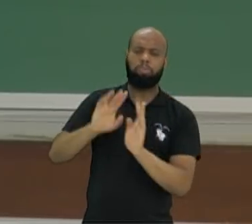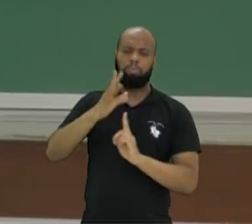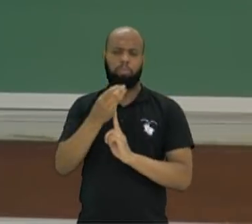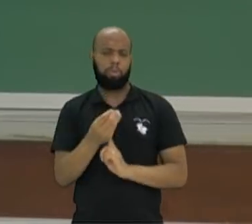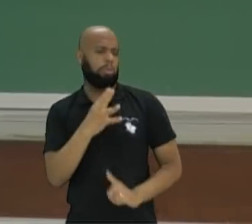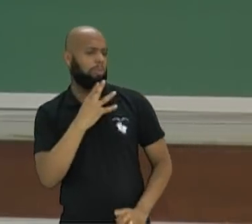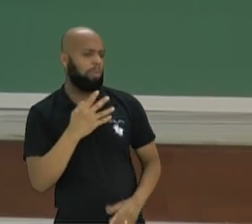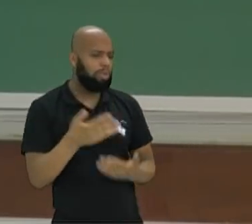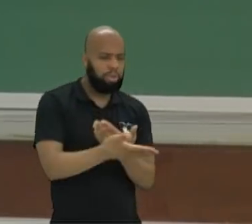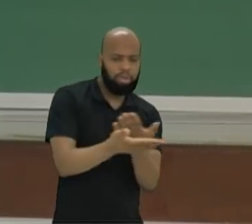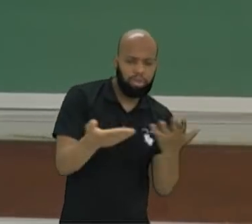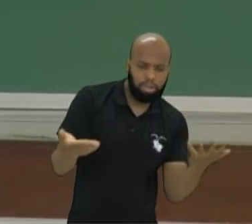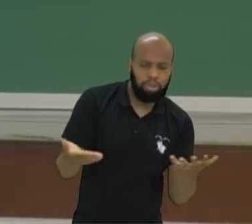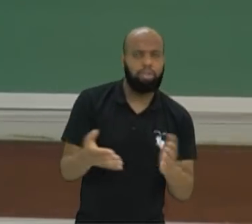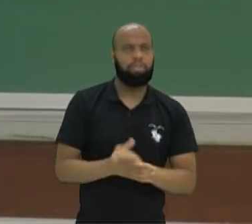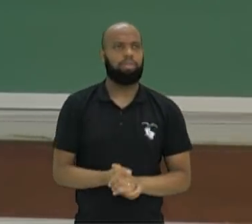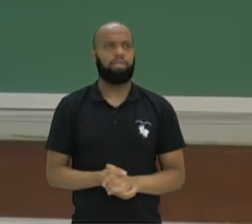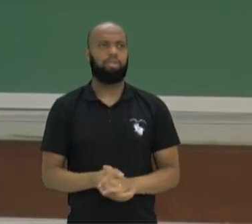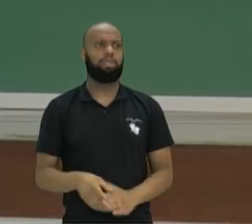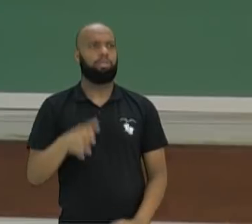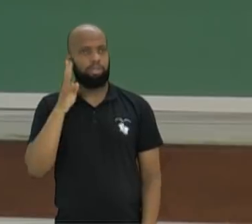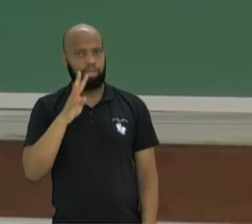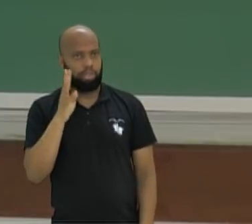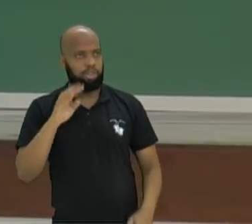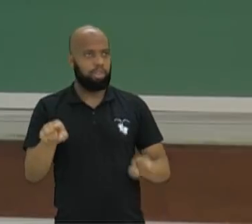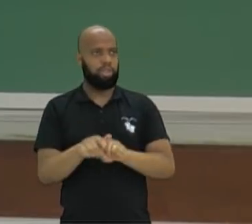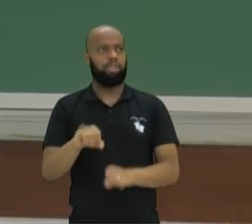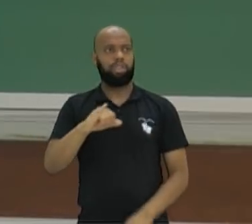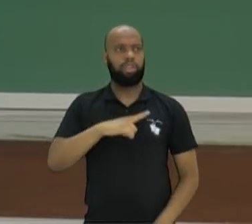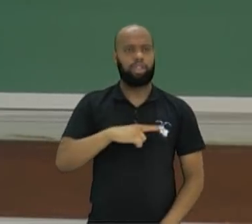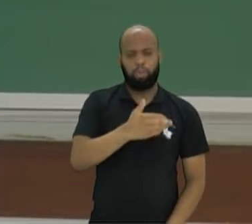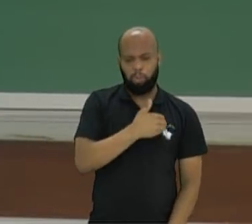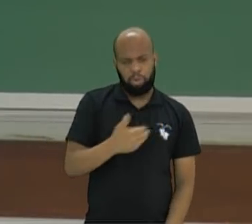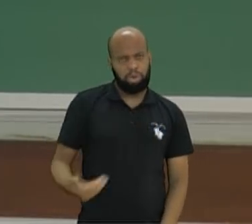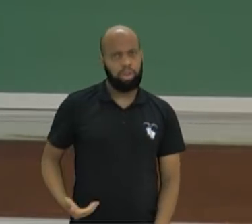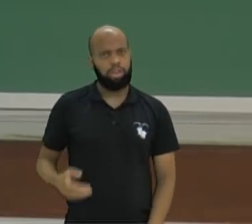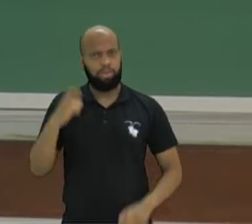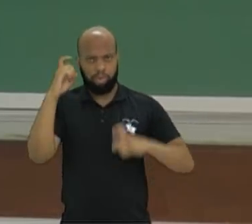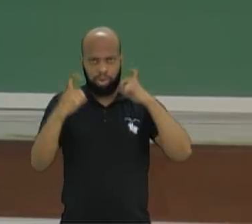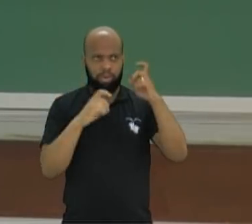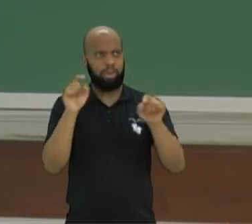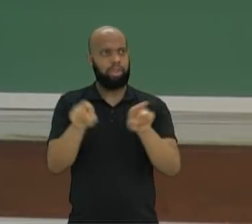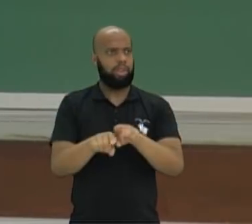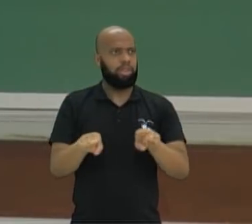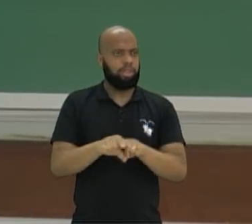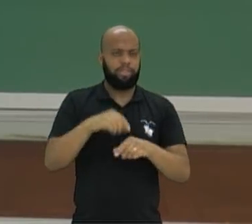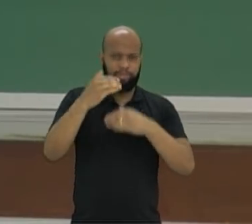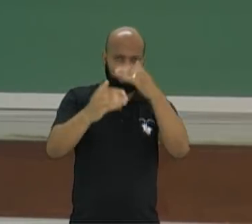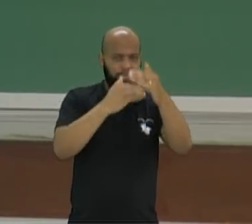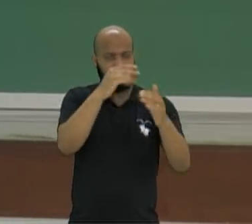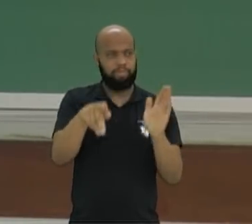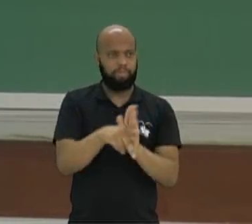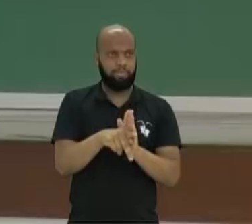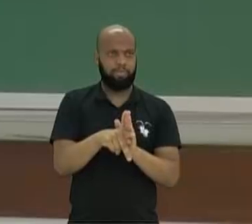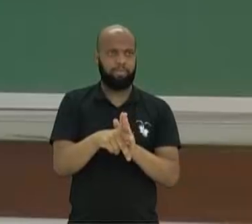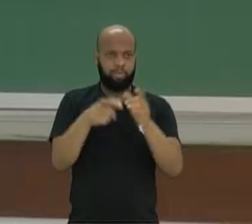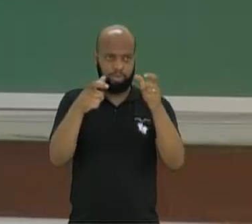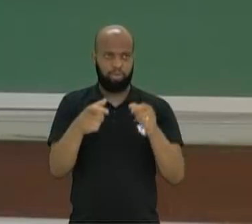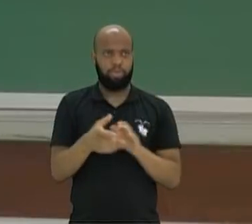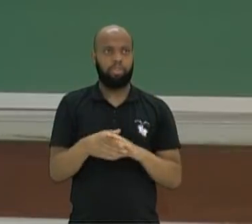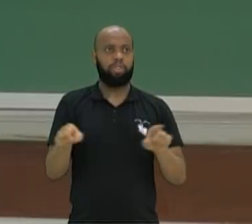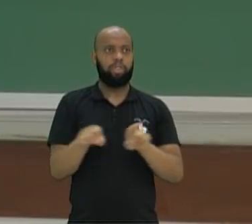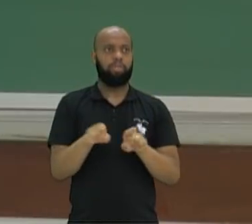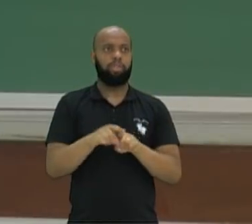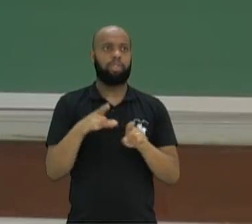para conhecer aqui a região. Mas é que bacana, né? Quando a gente tem assim, um poder político preocupado até em fazer o desenvolvimento local. O